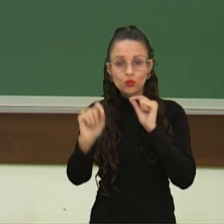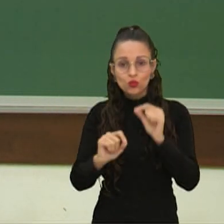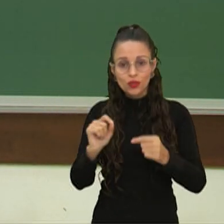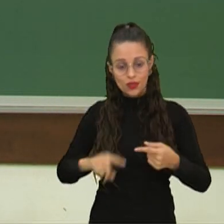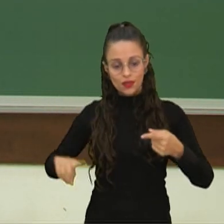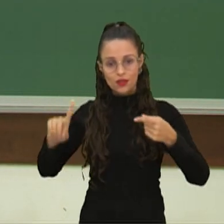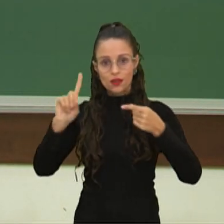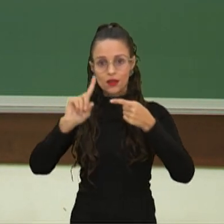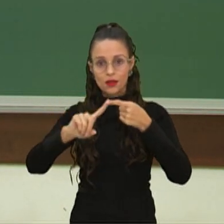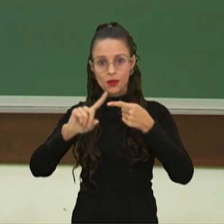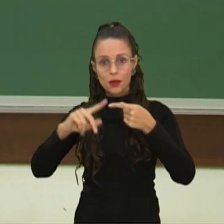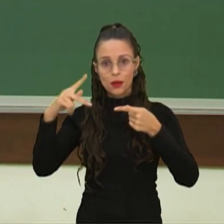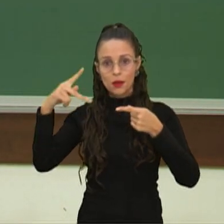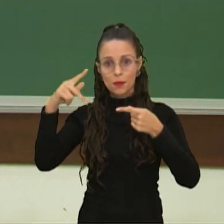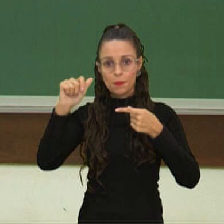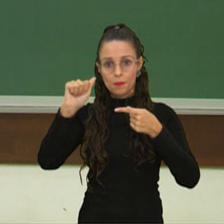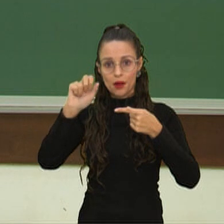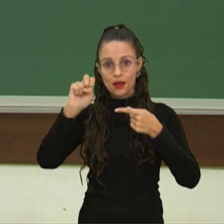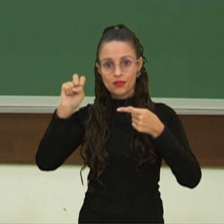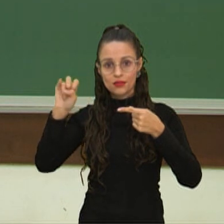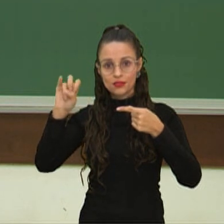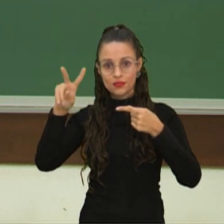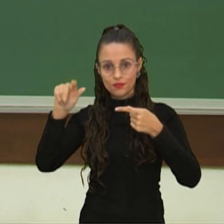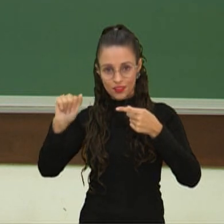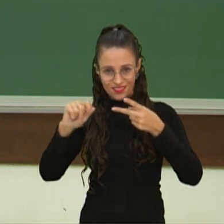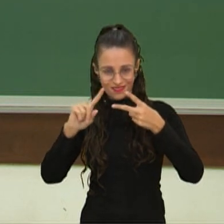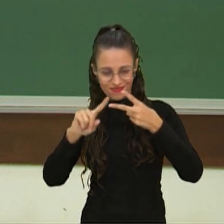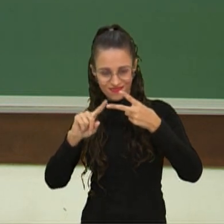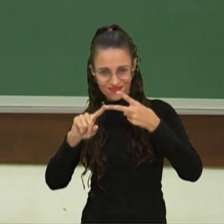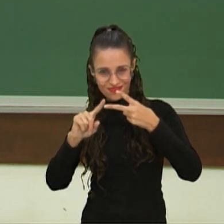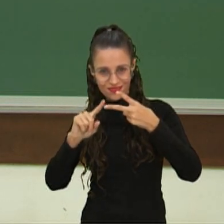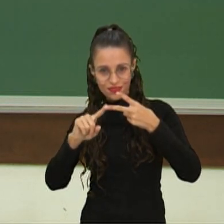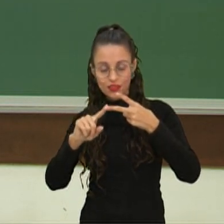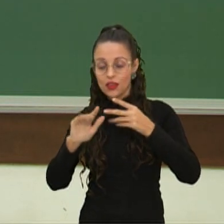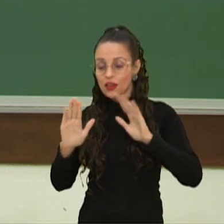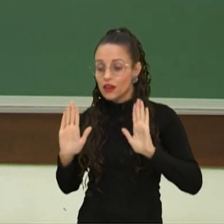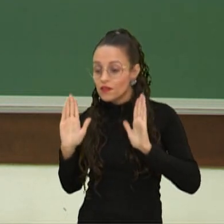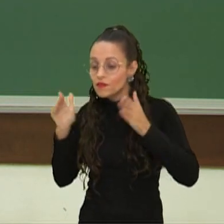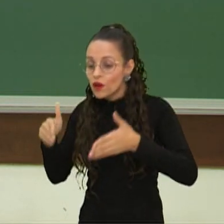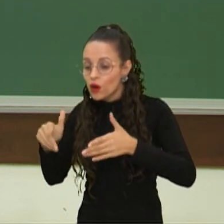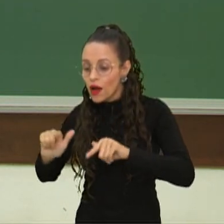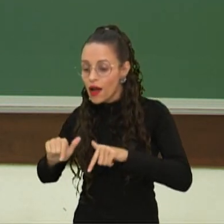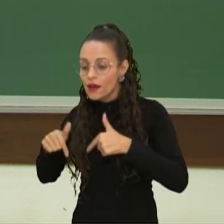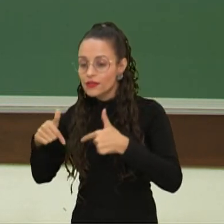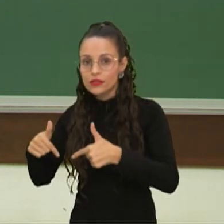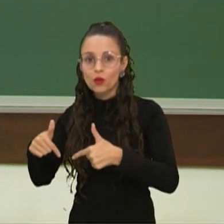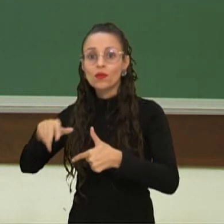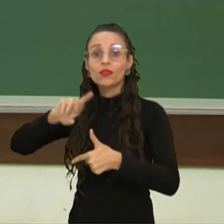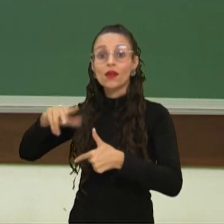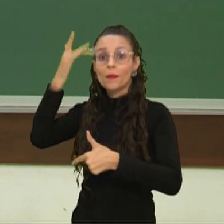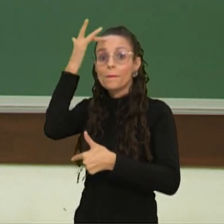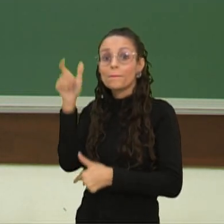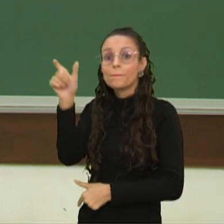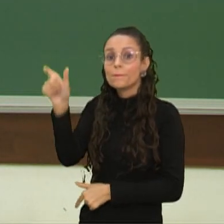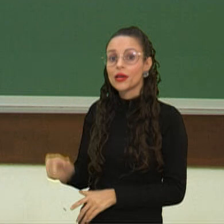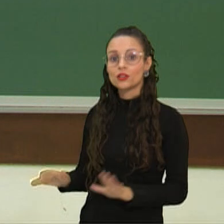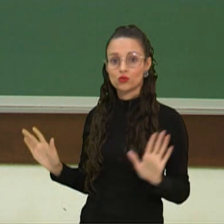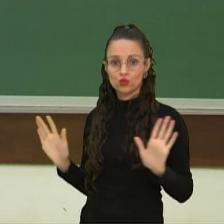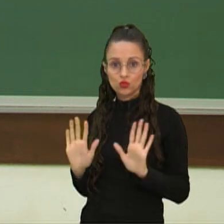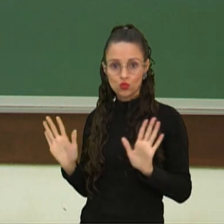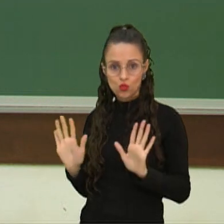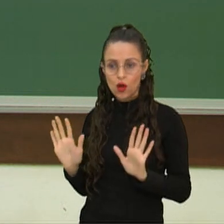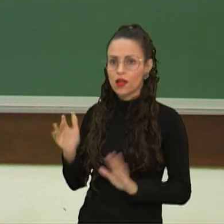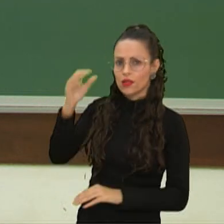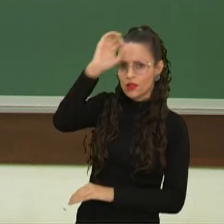voz passiva, foco, ação, e não necessariamente em quem fez essa ação. Ou porque